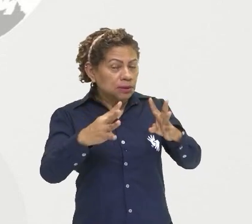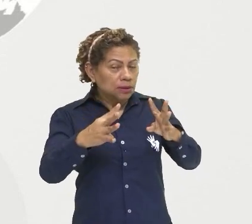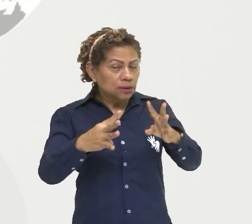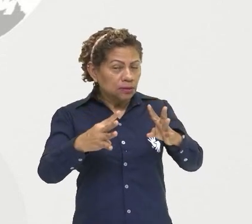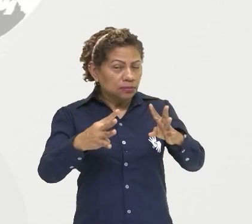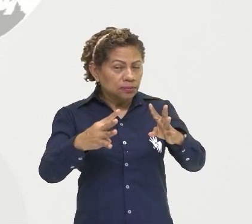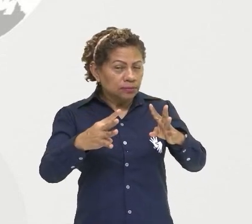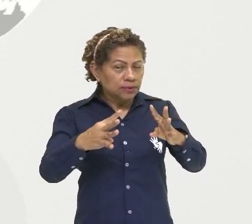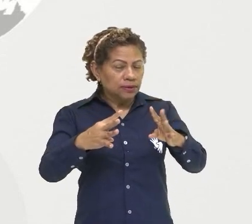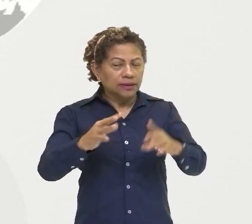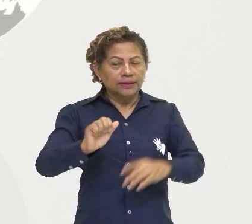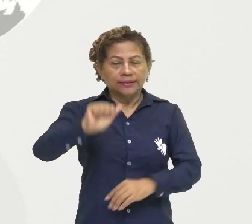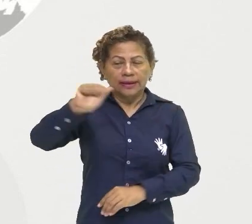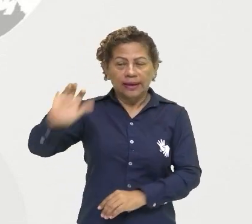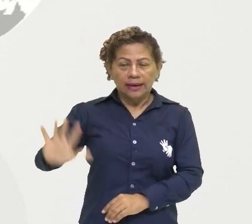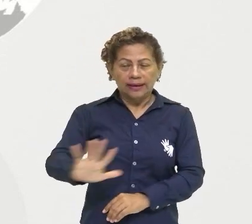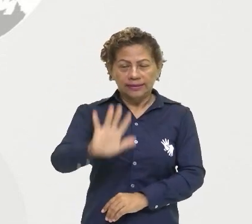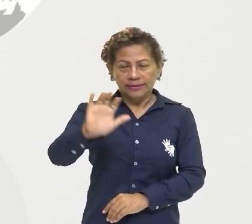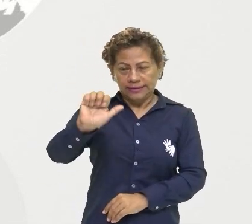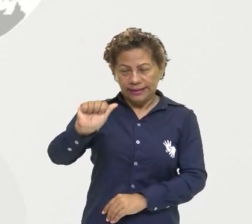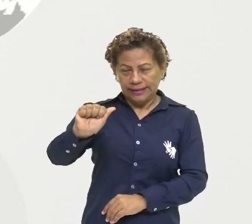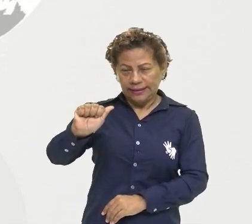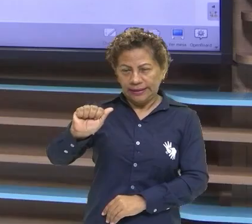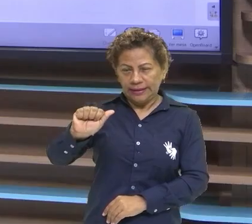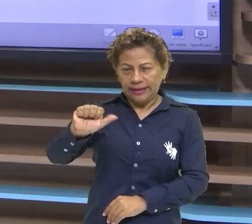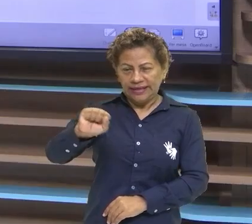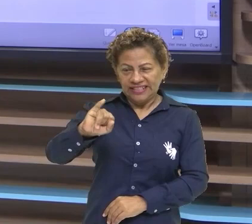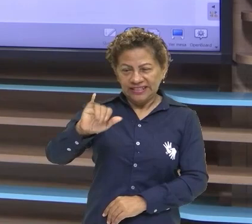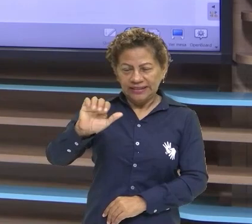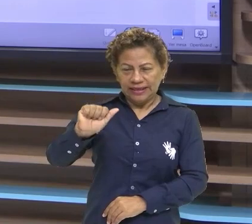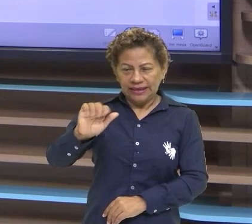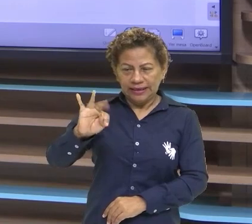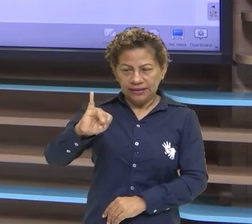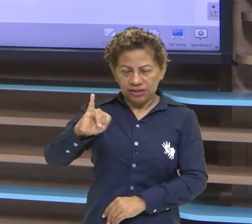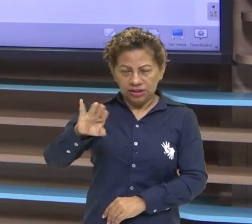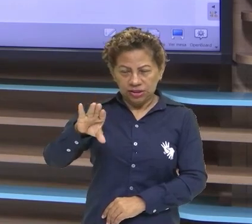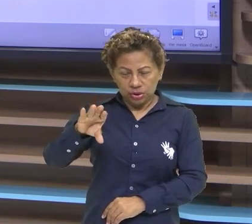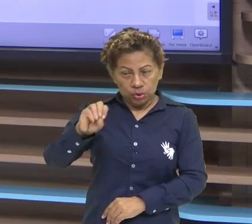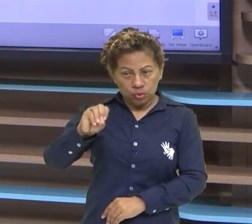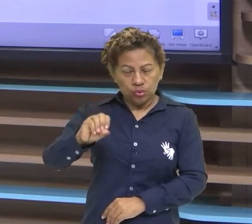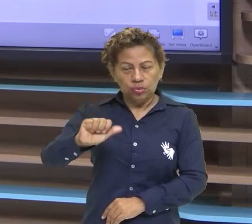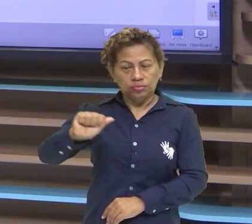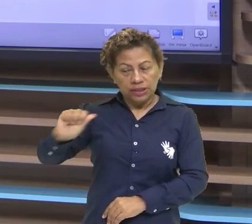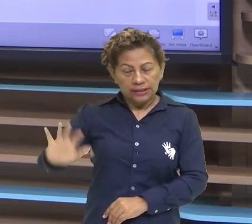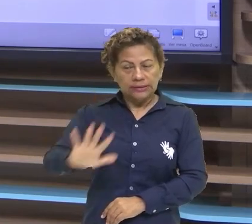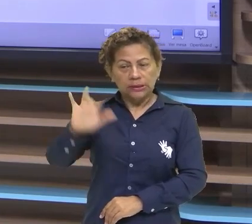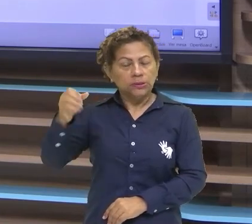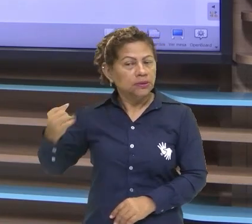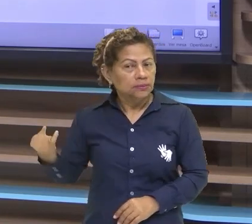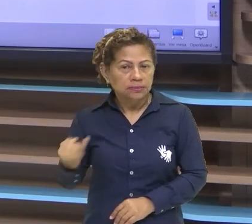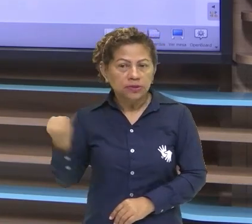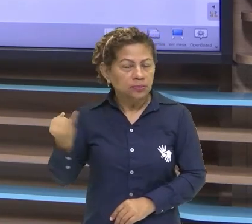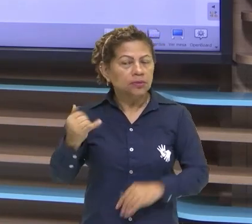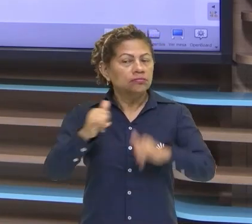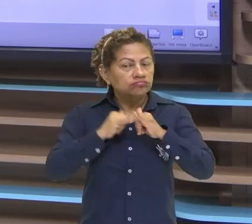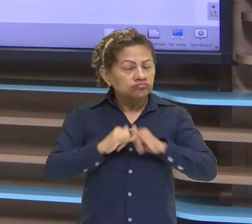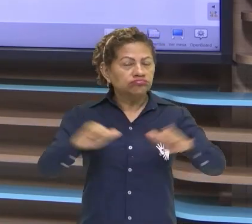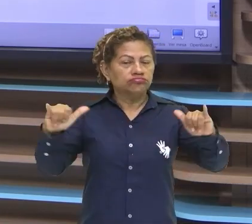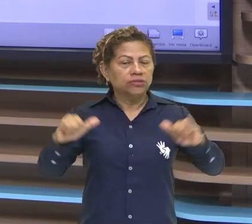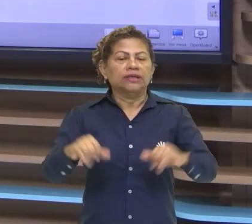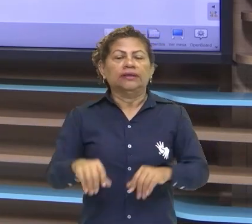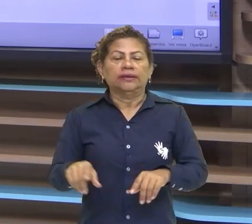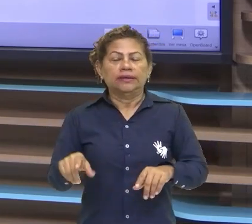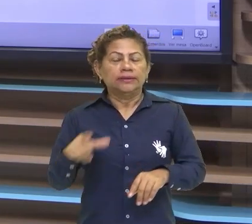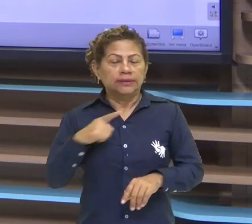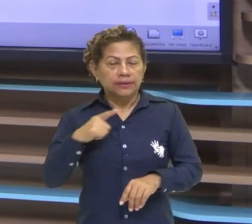Que tem 4,1 bilhões de habitantes, conforme eu já falei, tudo bem? Outro ponto importante aqui é que nós temos dois países